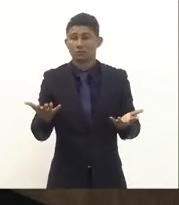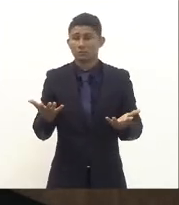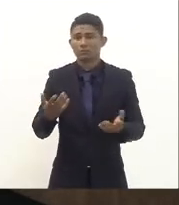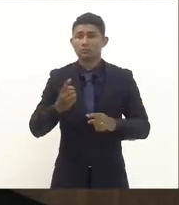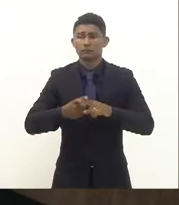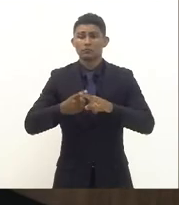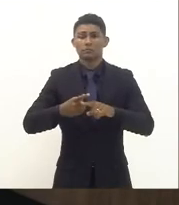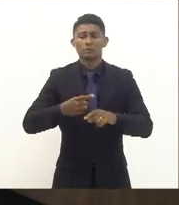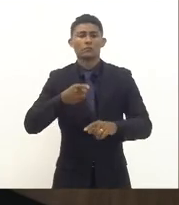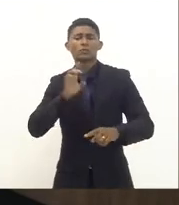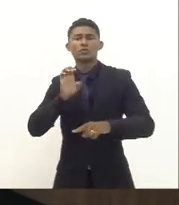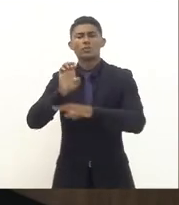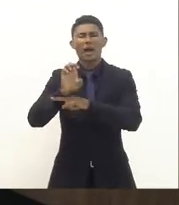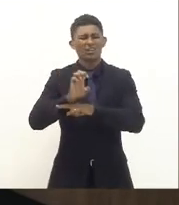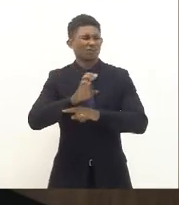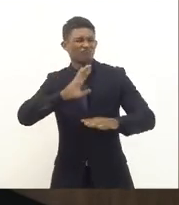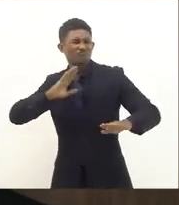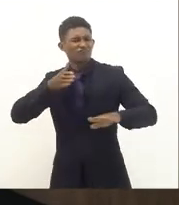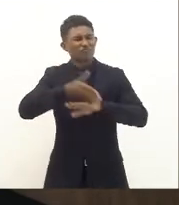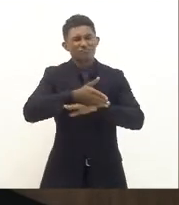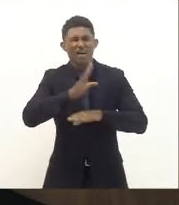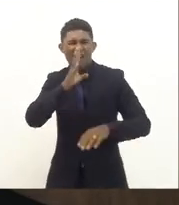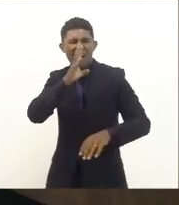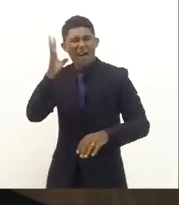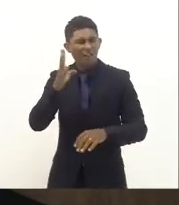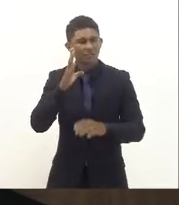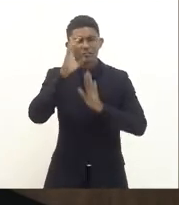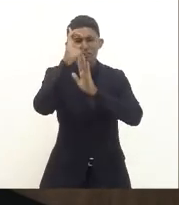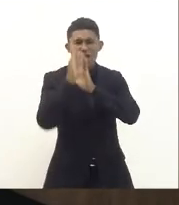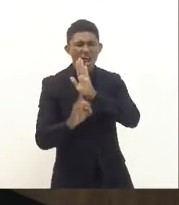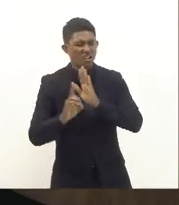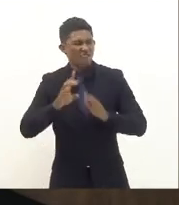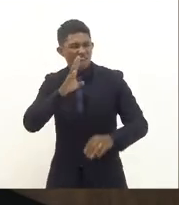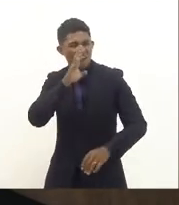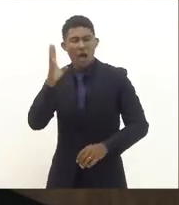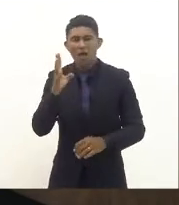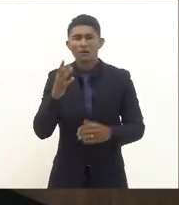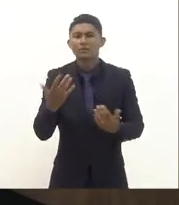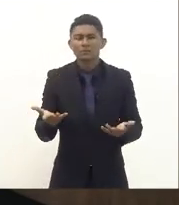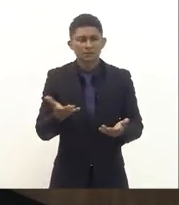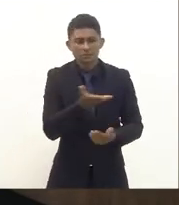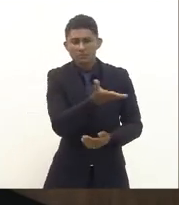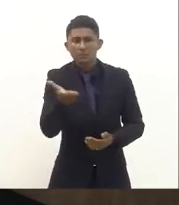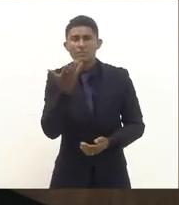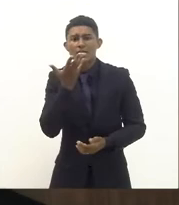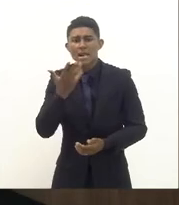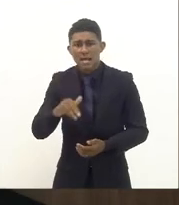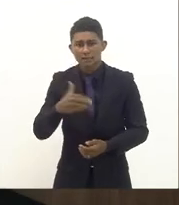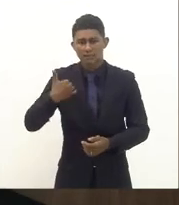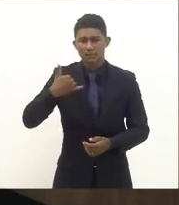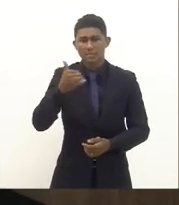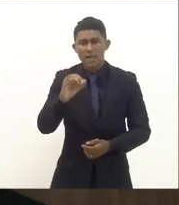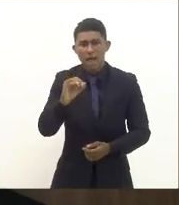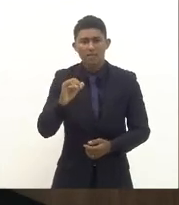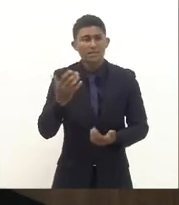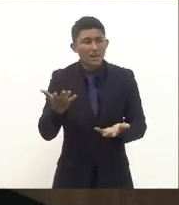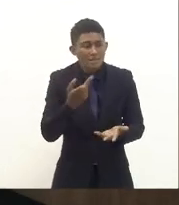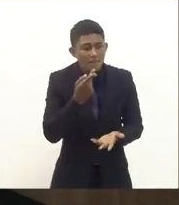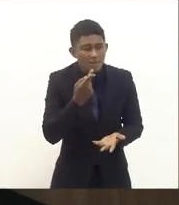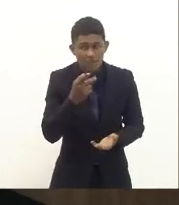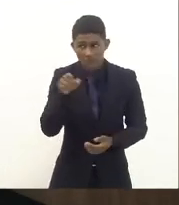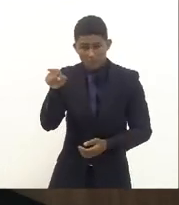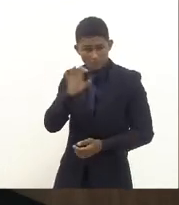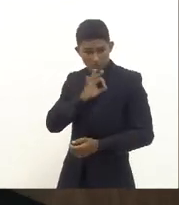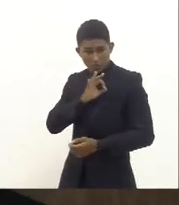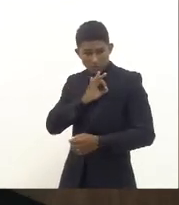violar os seus direitos é isso que a gente não consegue explicar para uma criança de 10 anos da favela que a polícia está ali